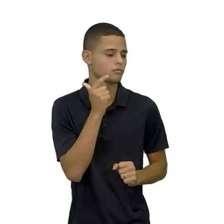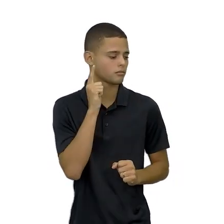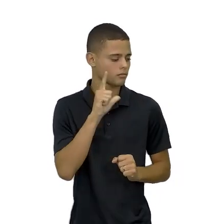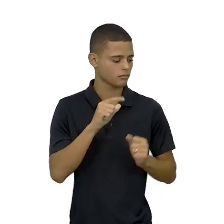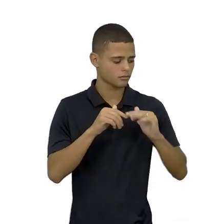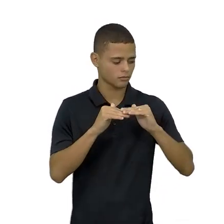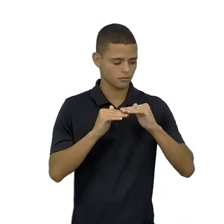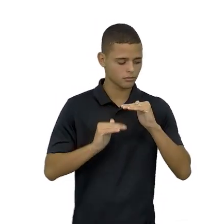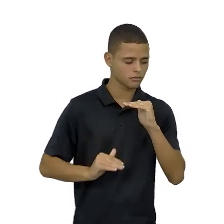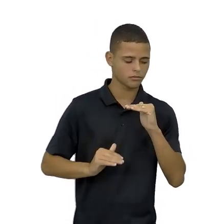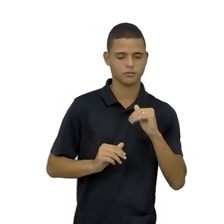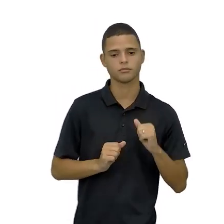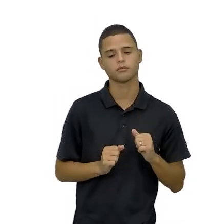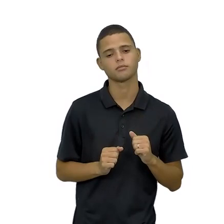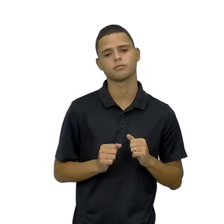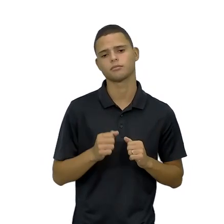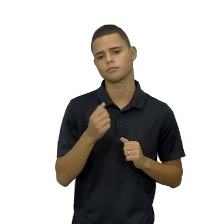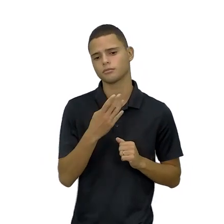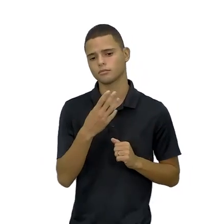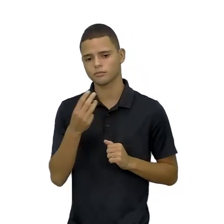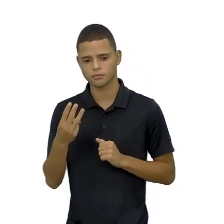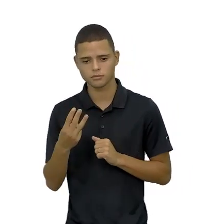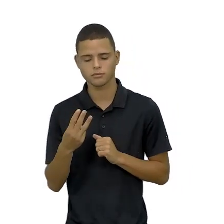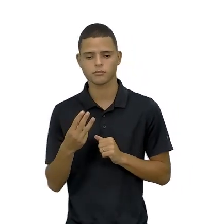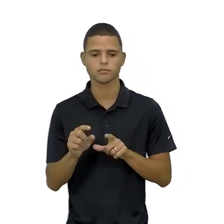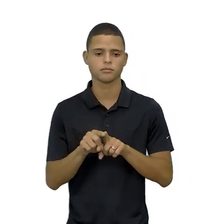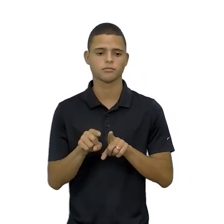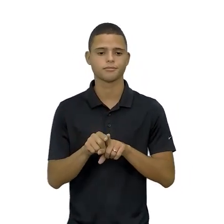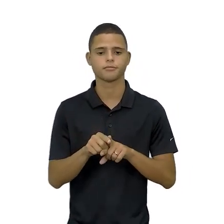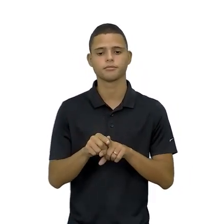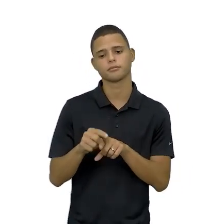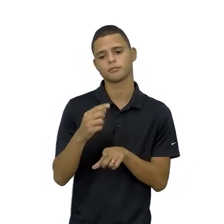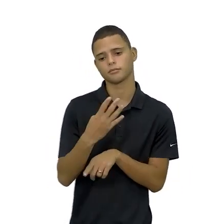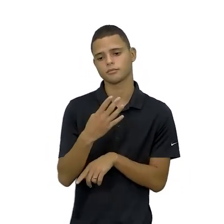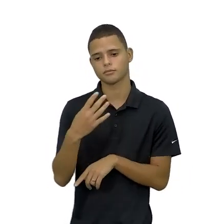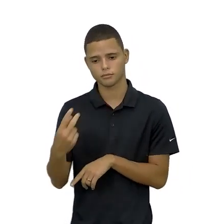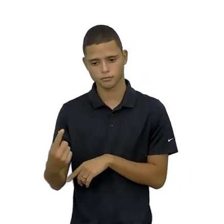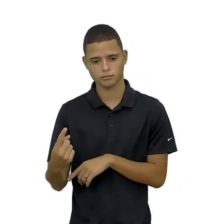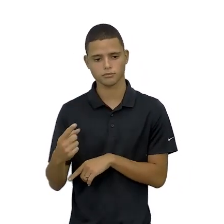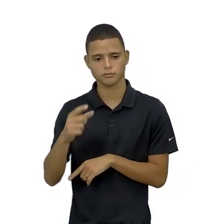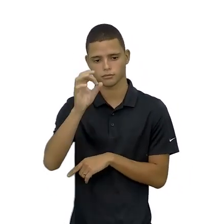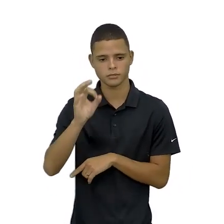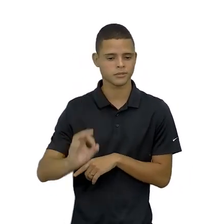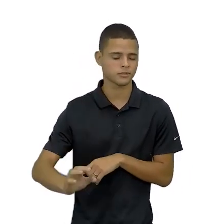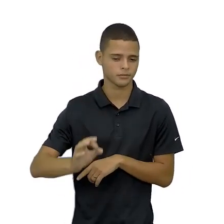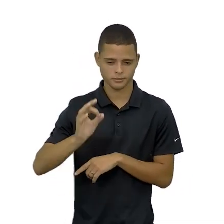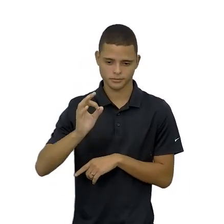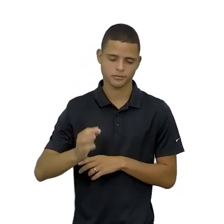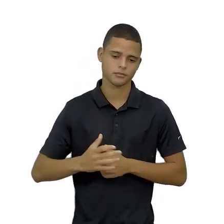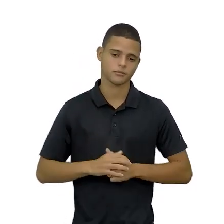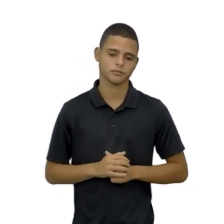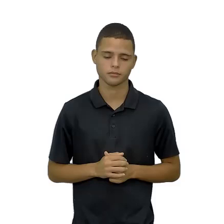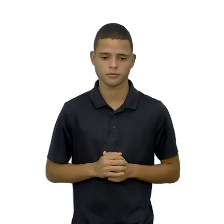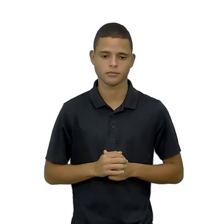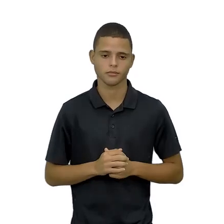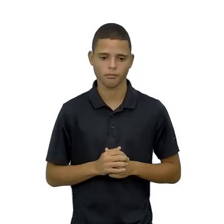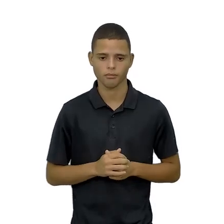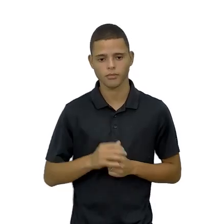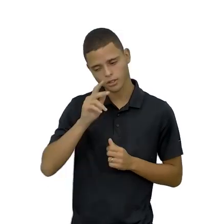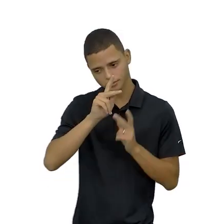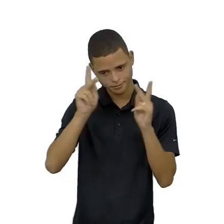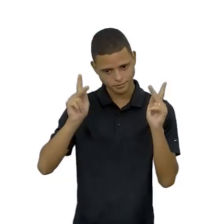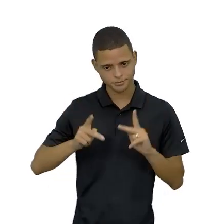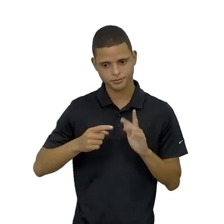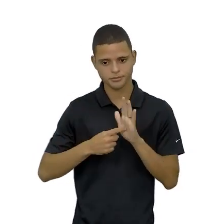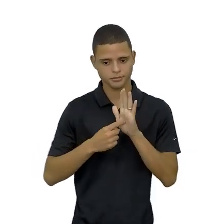baixo, 43% e 41%, respectivamente. Lá na plataforma onde a Suzete mostrou